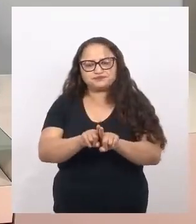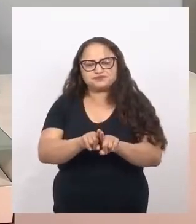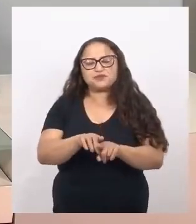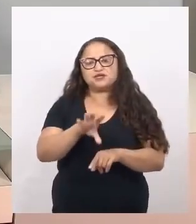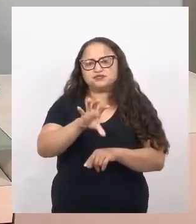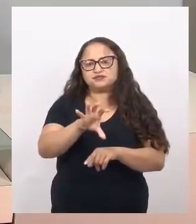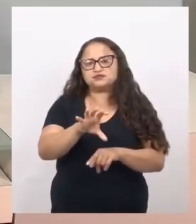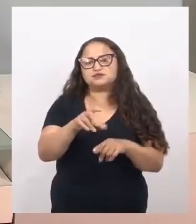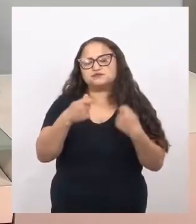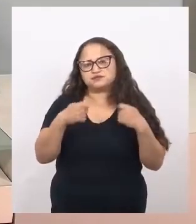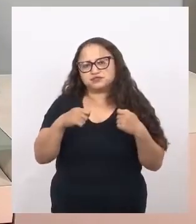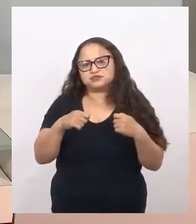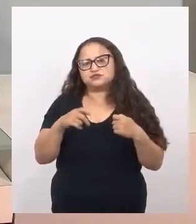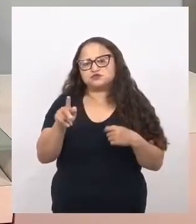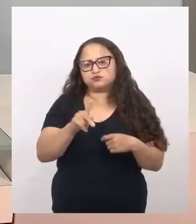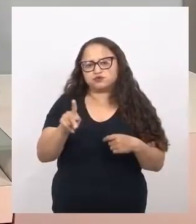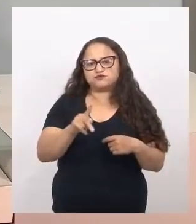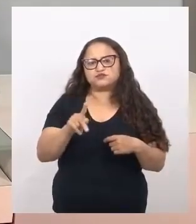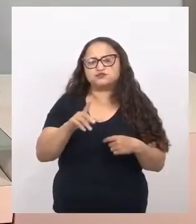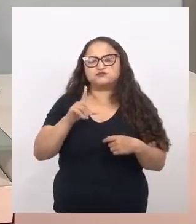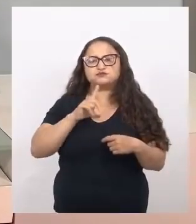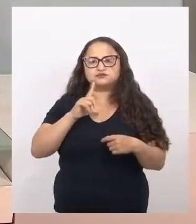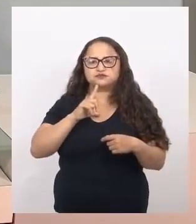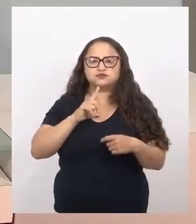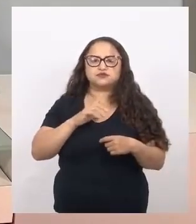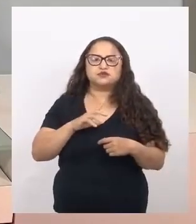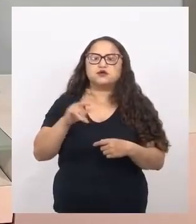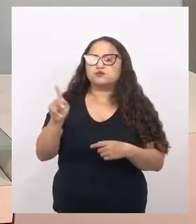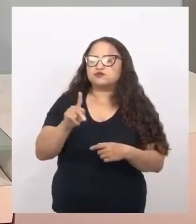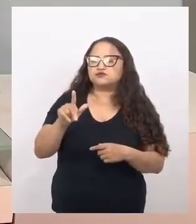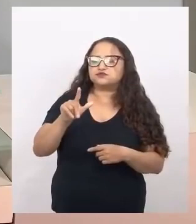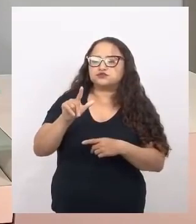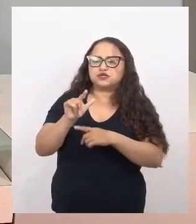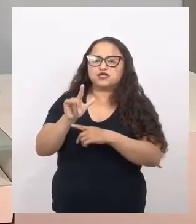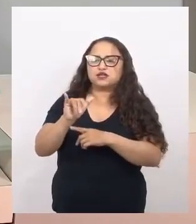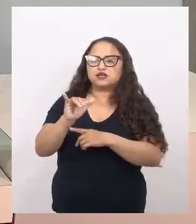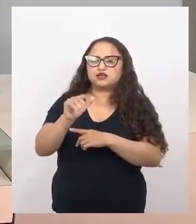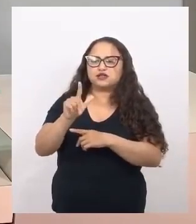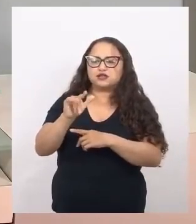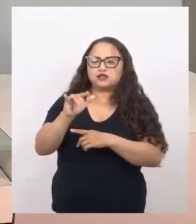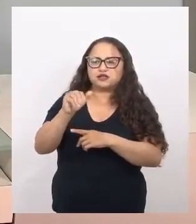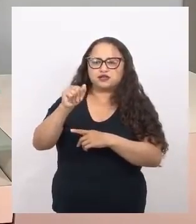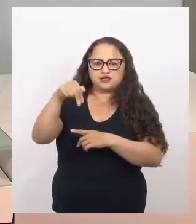processar tudo para colocá-la no repositório. A professora Lilian pediu, a professora